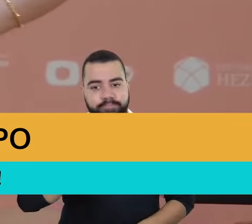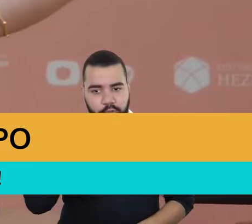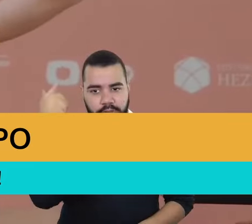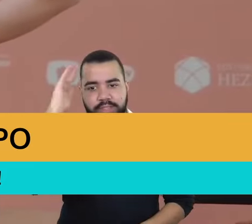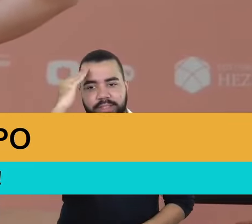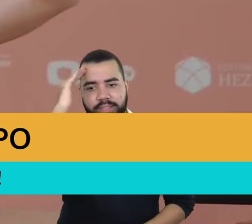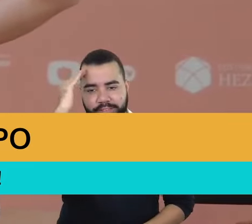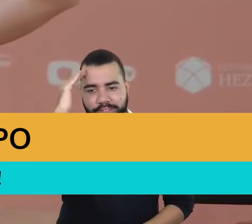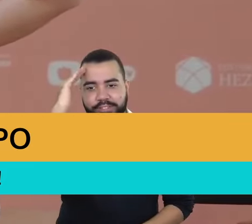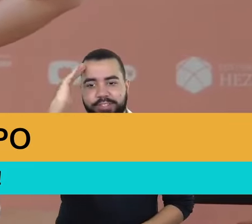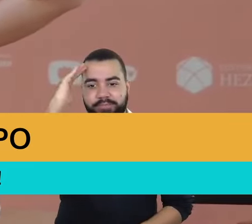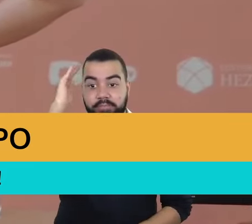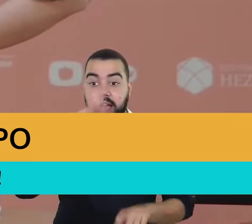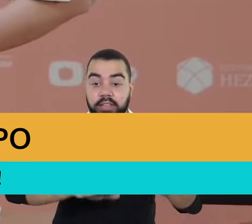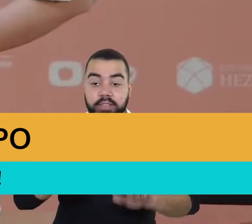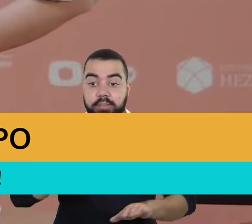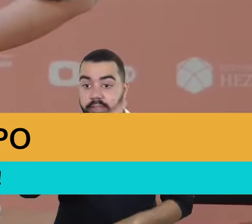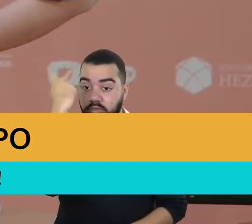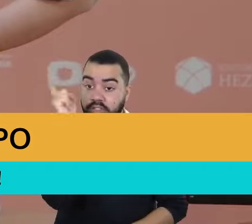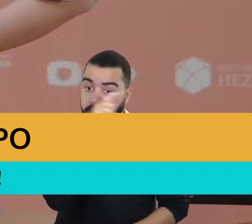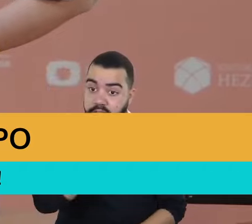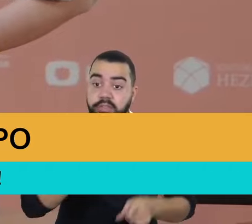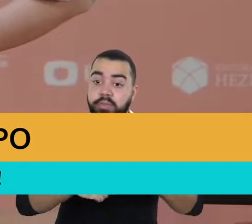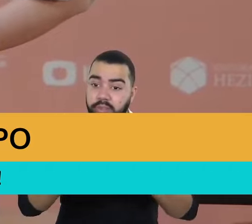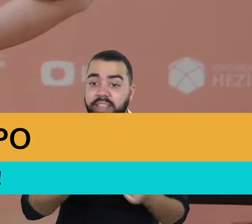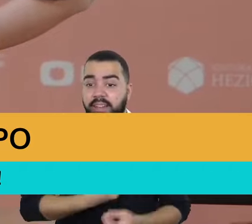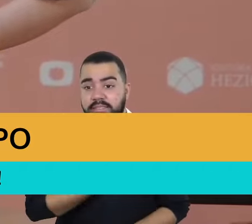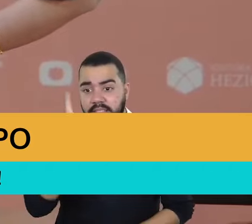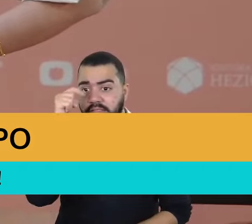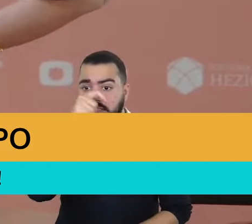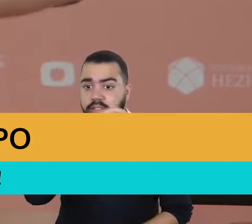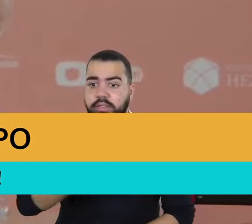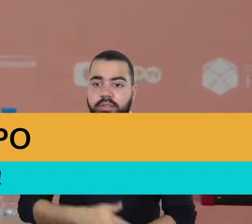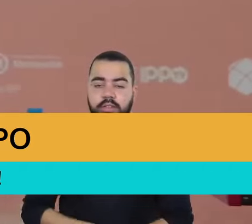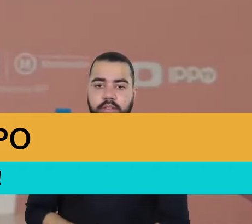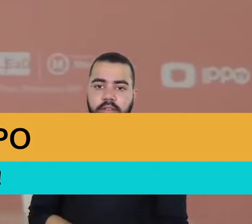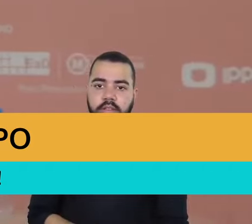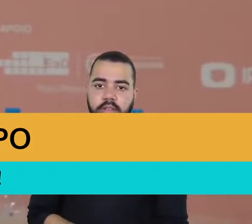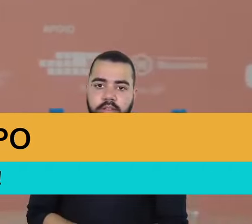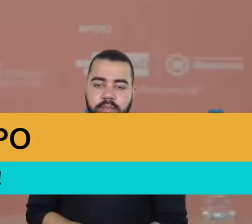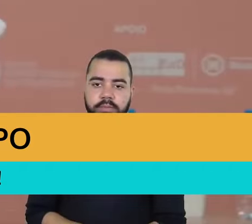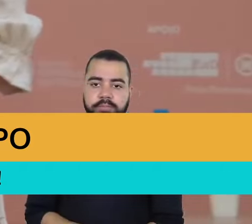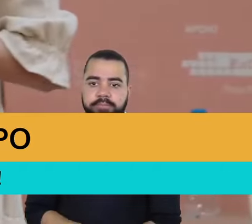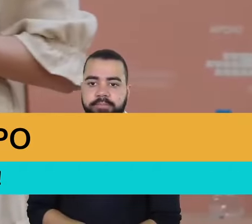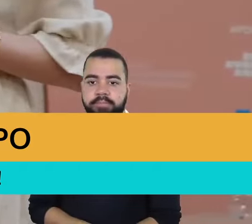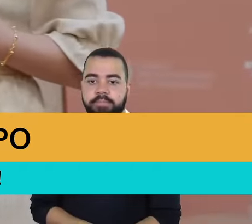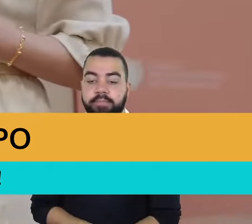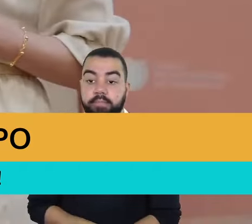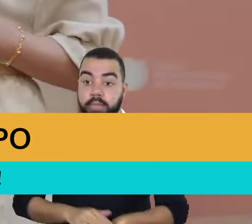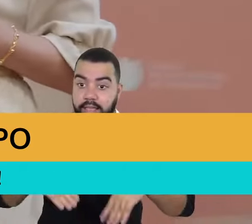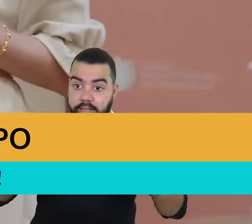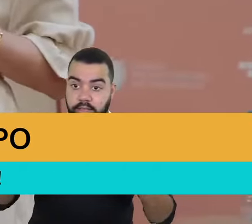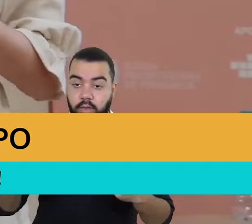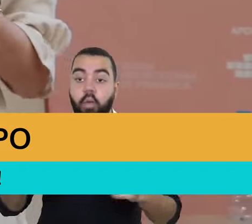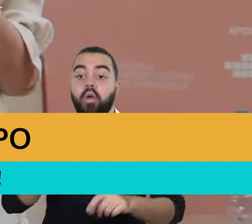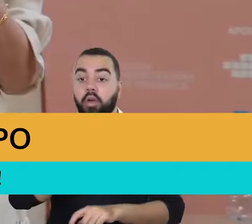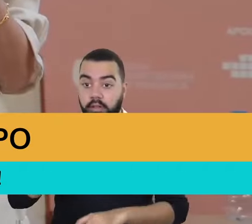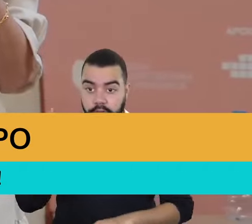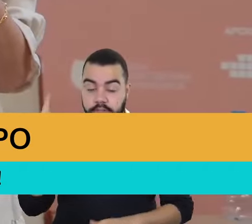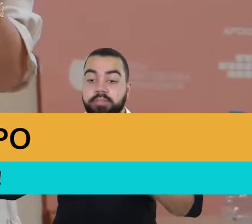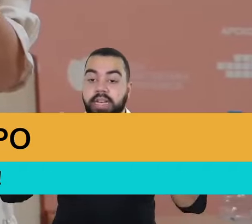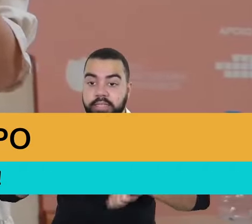e não sabe que o outro passou, e não sabe da história dele, e não sabe o que fez ele chegar ali. Então, tenha o ouvido